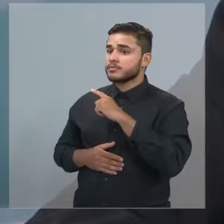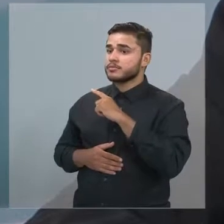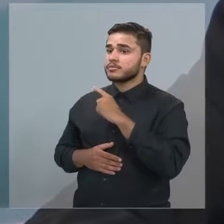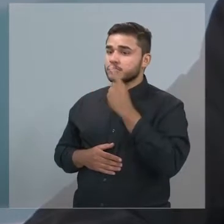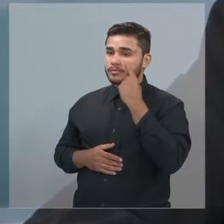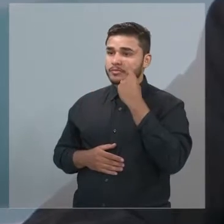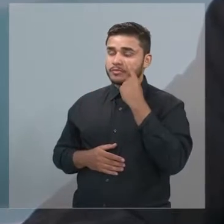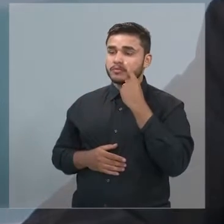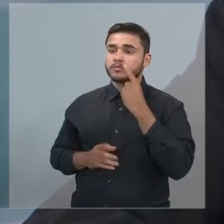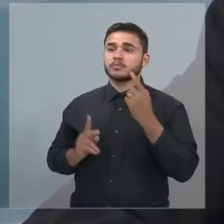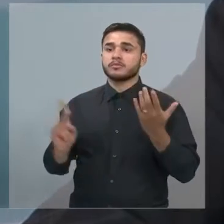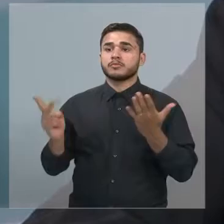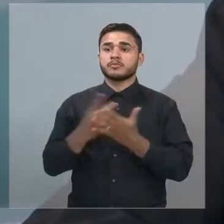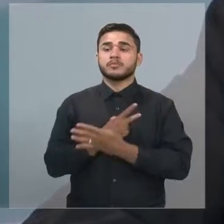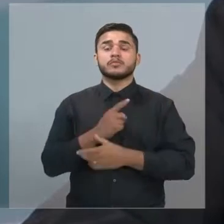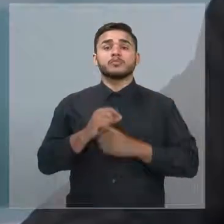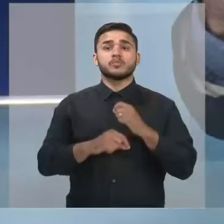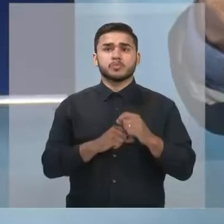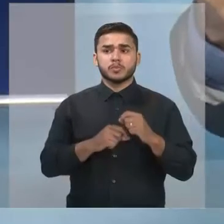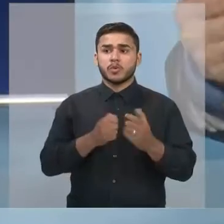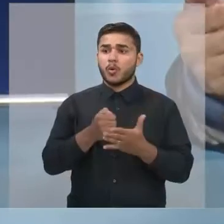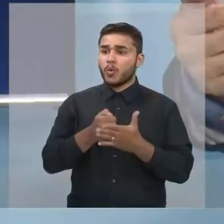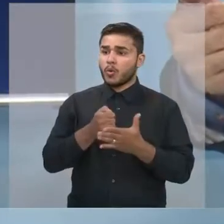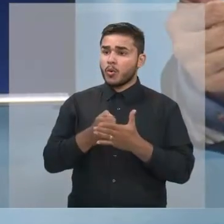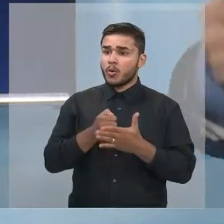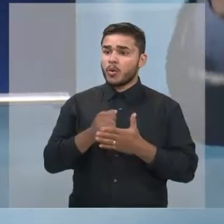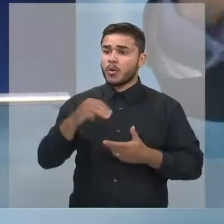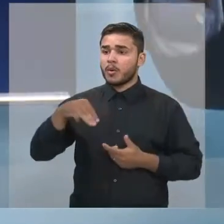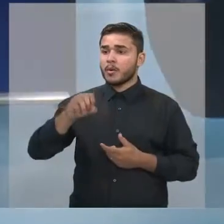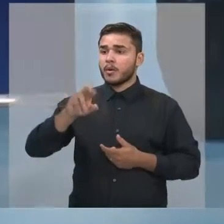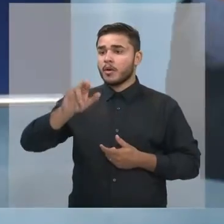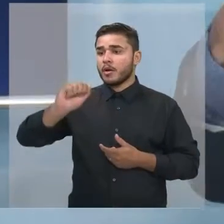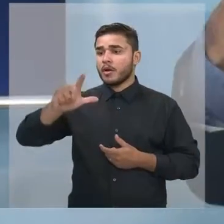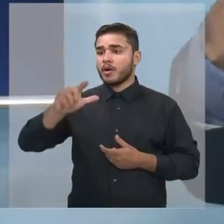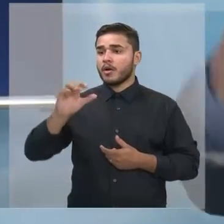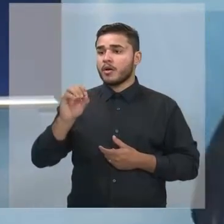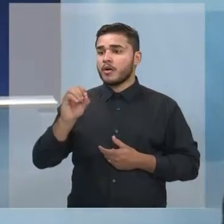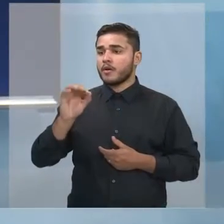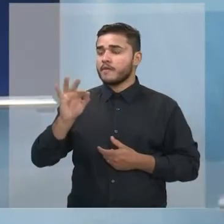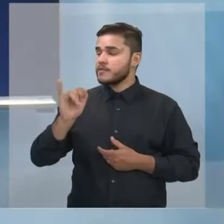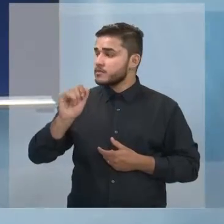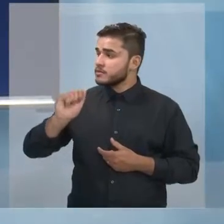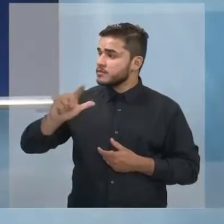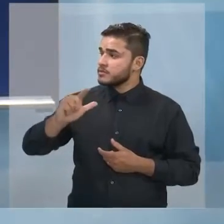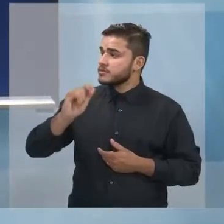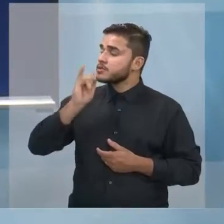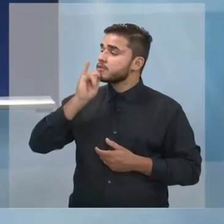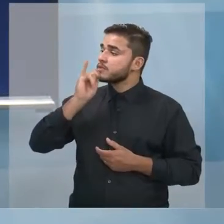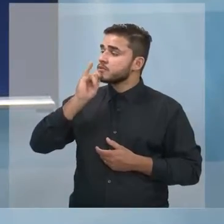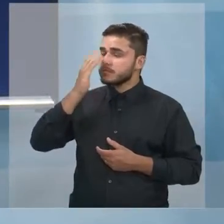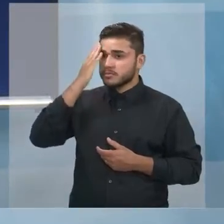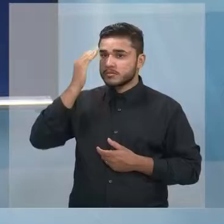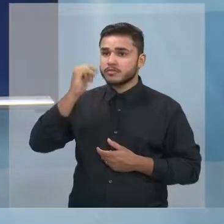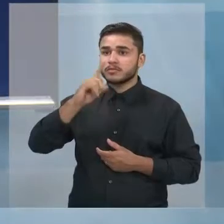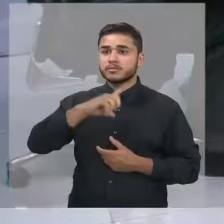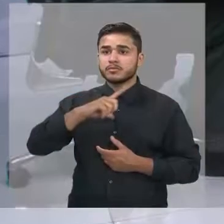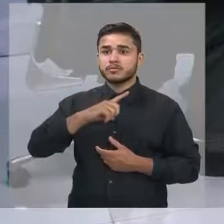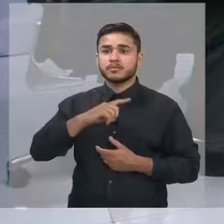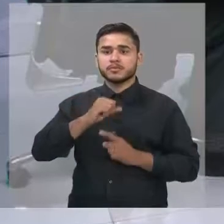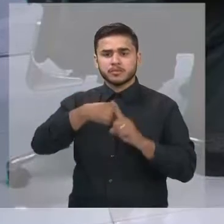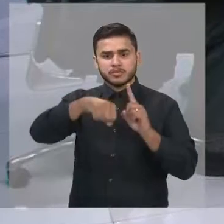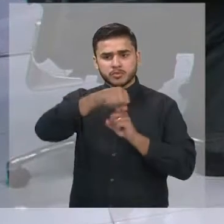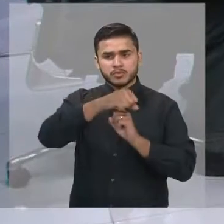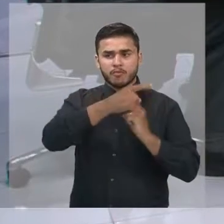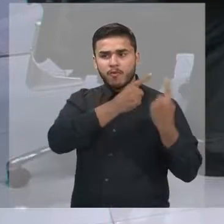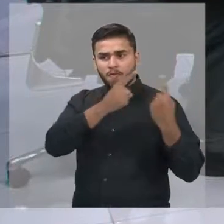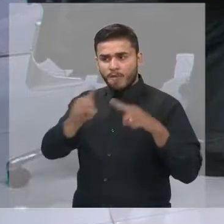está, digamos, querendo impor essa moral oficial, e não o contrário, e não de uma sociedade que se opõe a